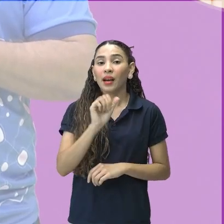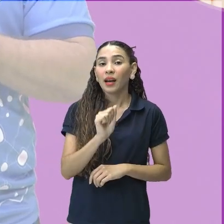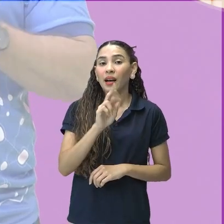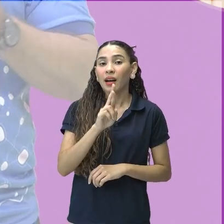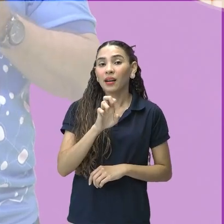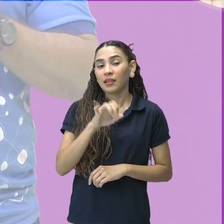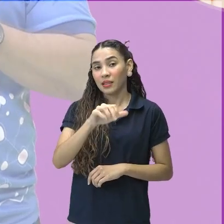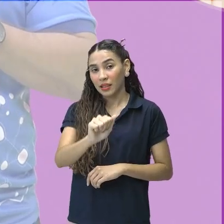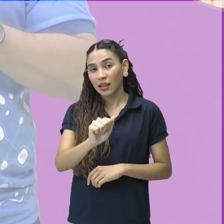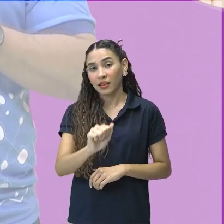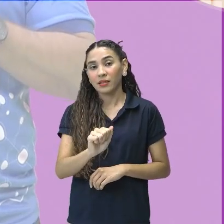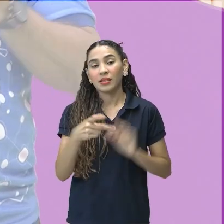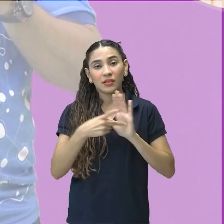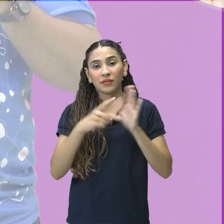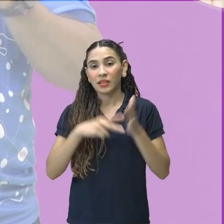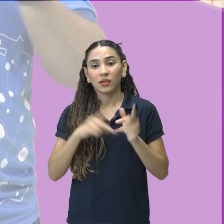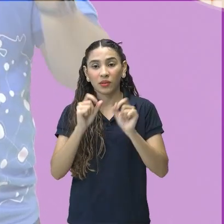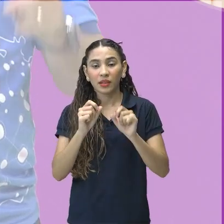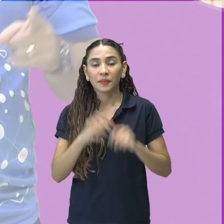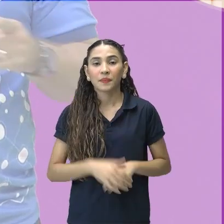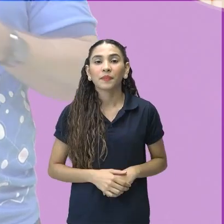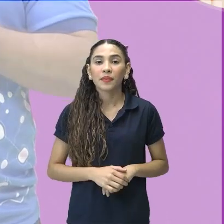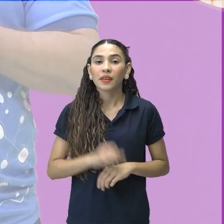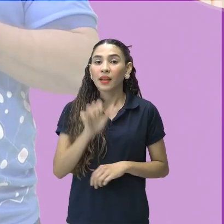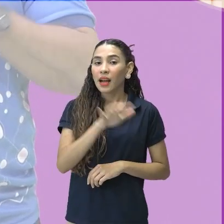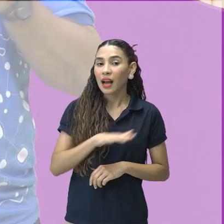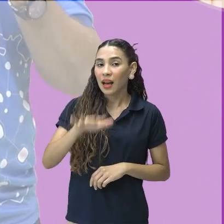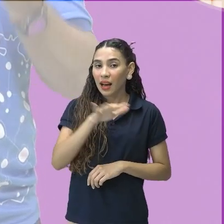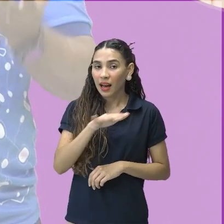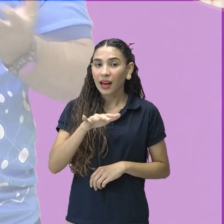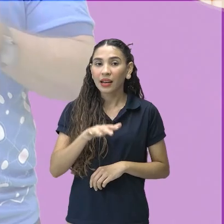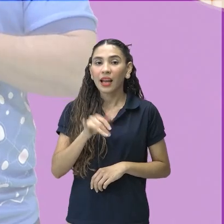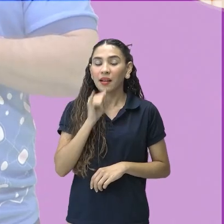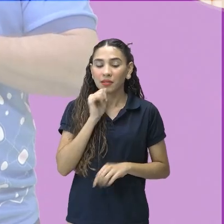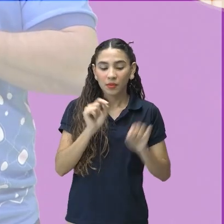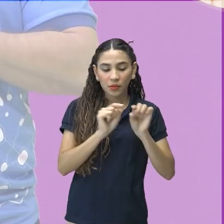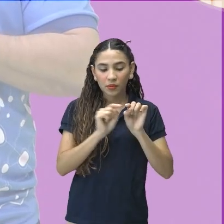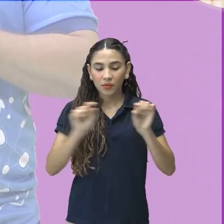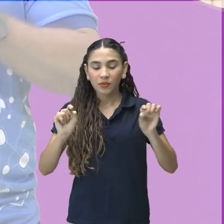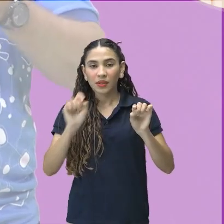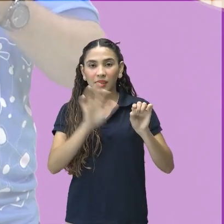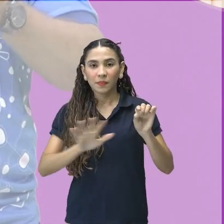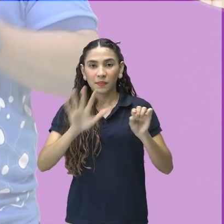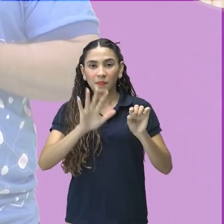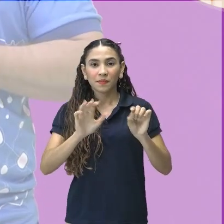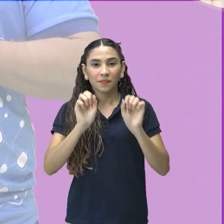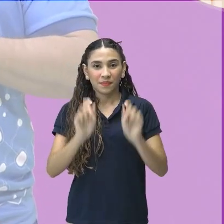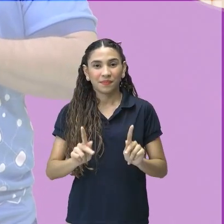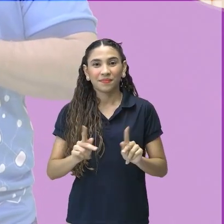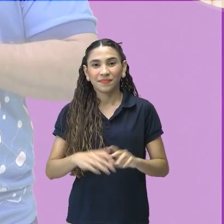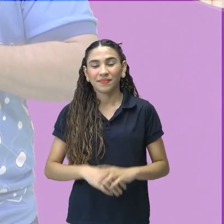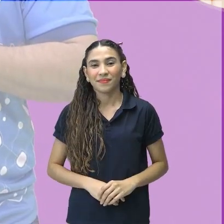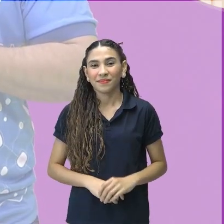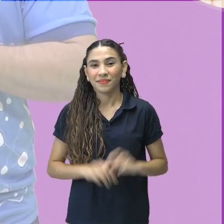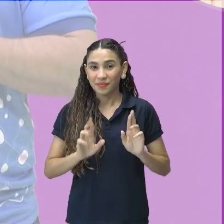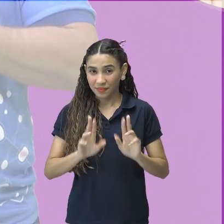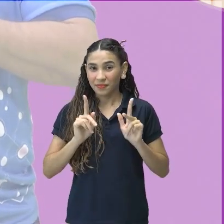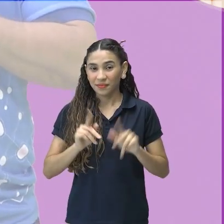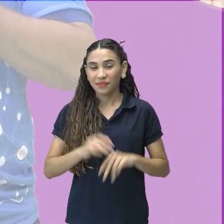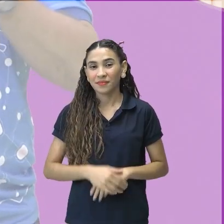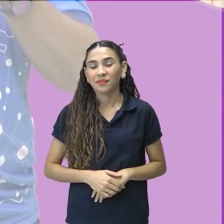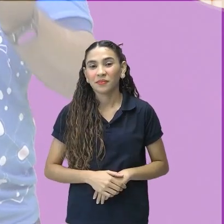ou seja, né, ali a área que está sendo delimitada por aquela figura. Ok? Deu para entender a